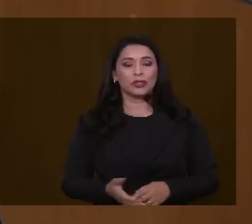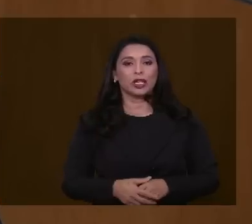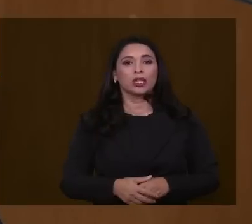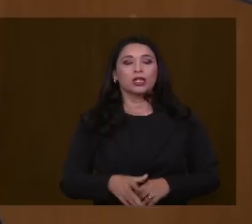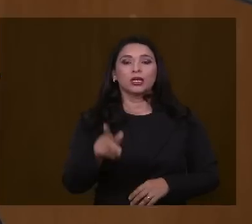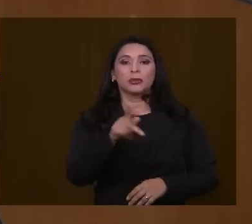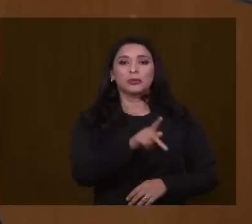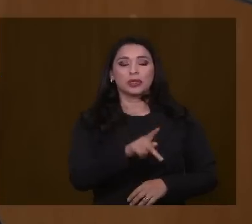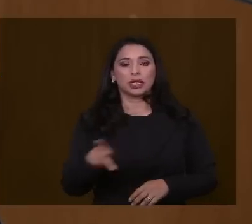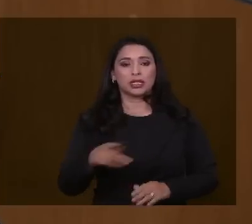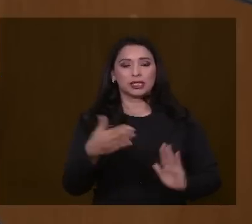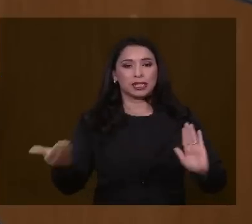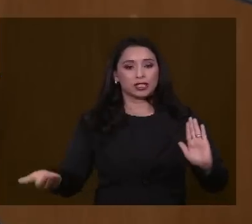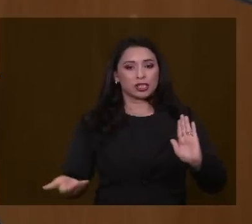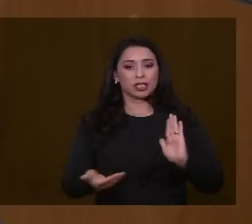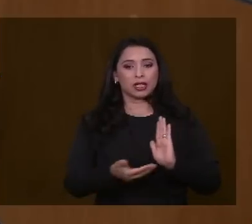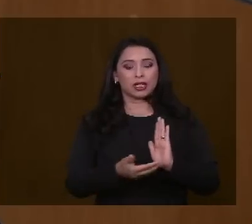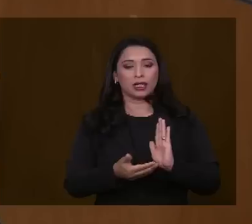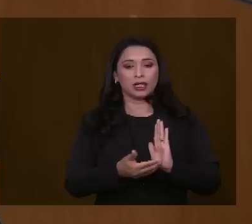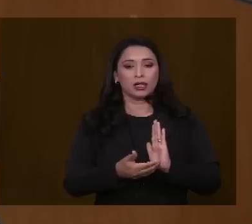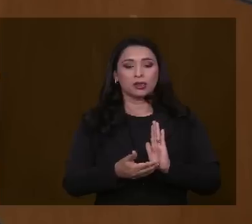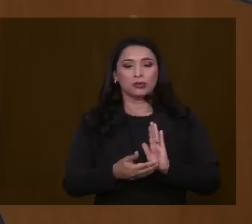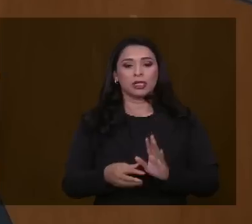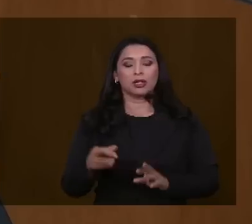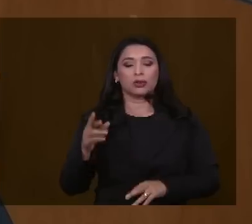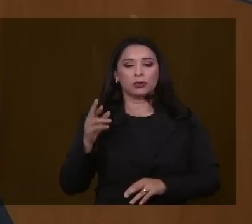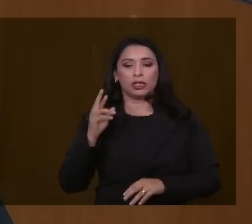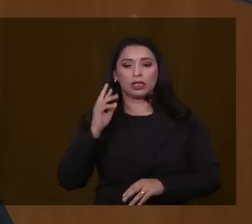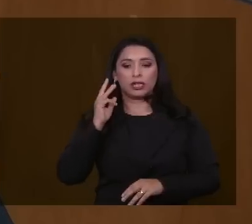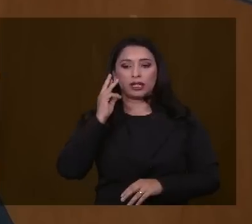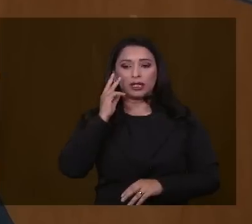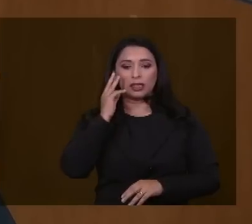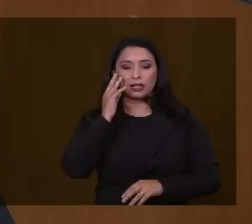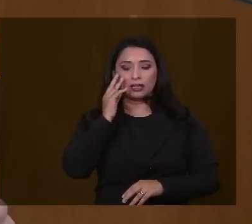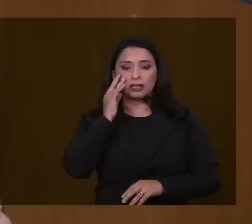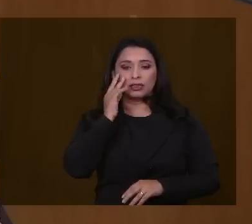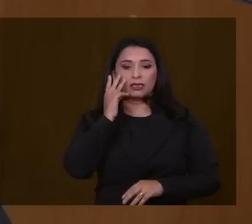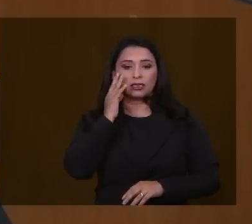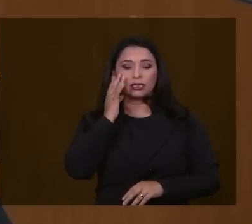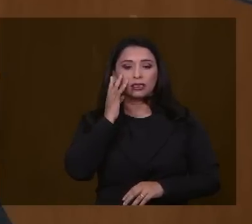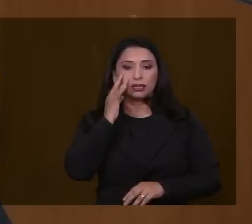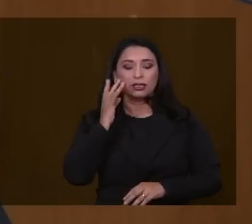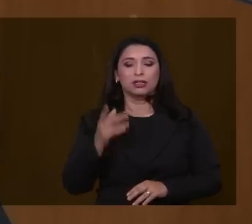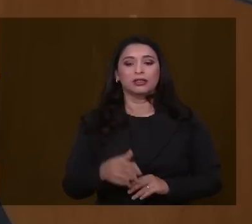dos Deputados, Arthur Lira, senhor presidente do